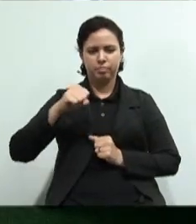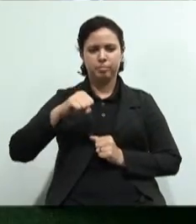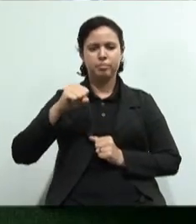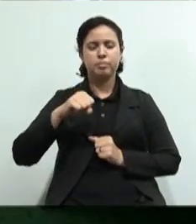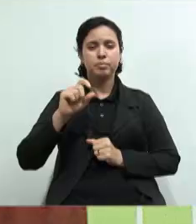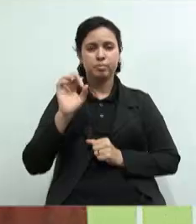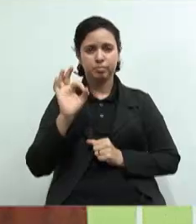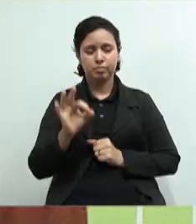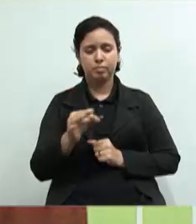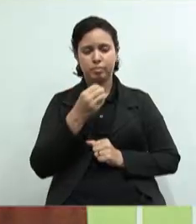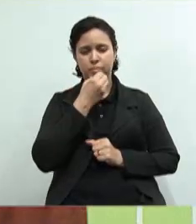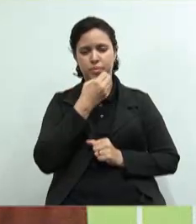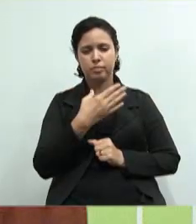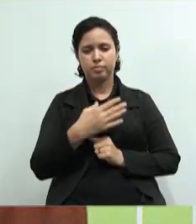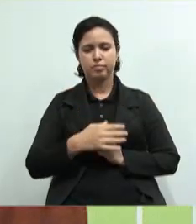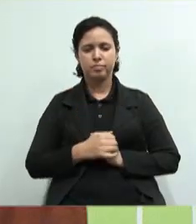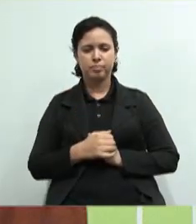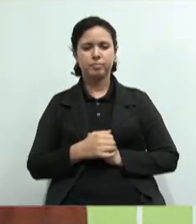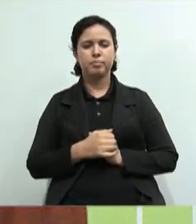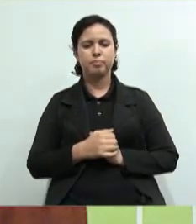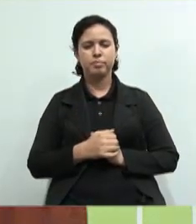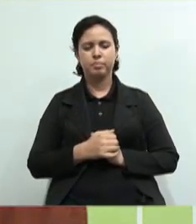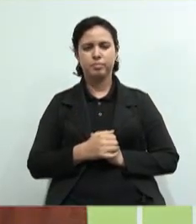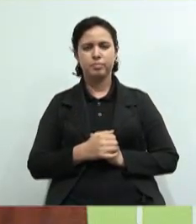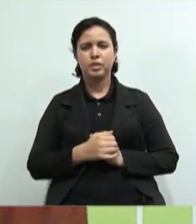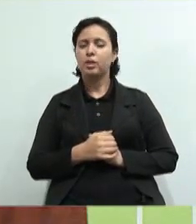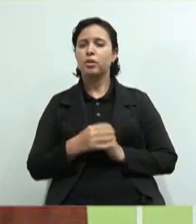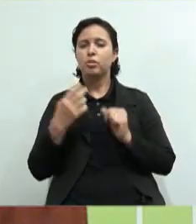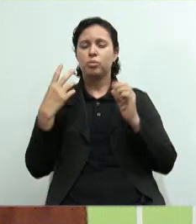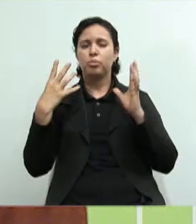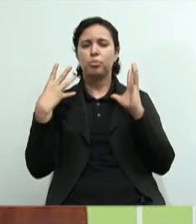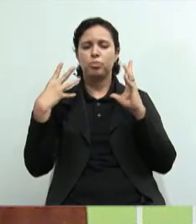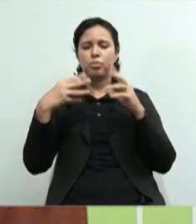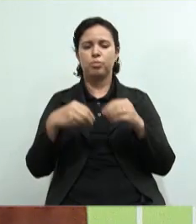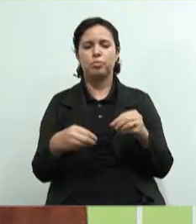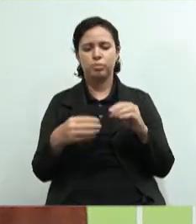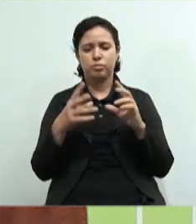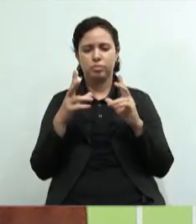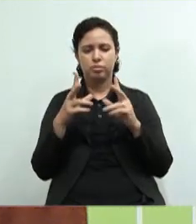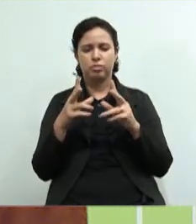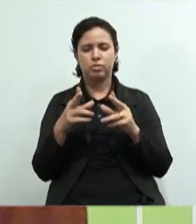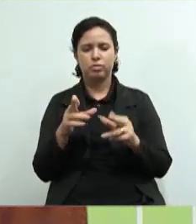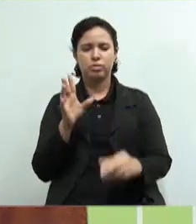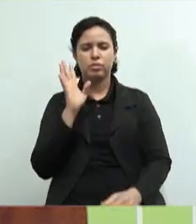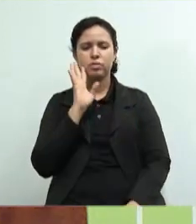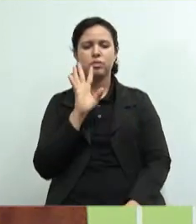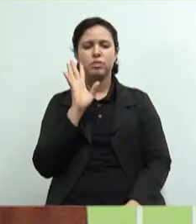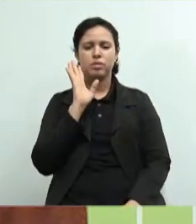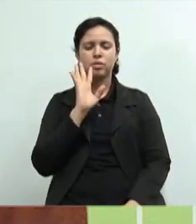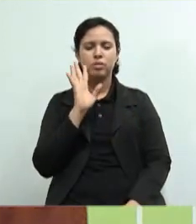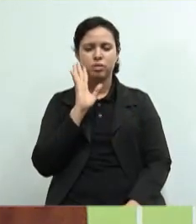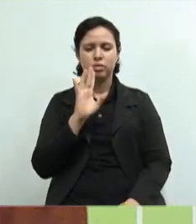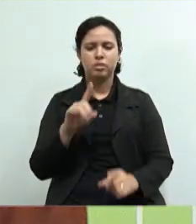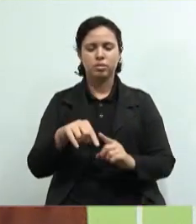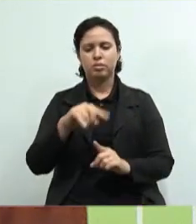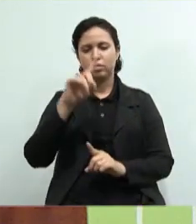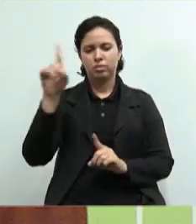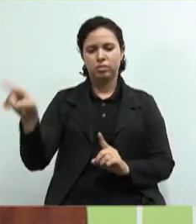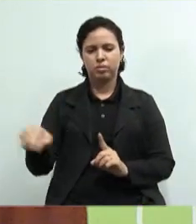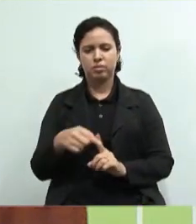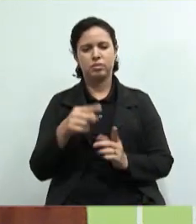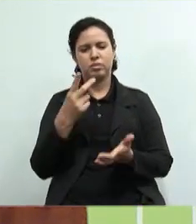ligadinhos e falando em uníssono, né? Falando todo mundo a mesma coisa. né? Que é um ciclo que deve ser